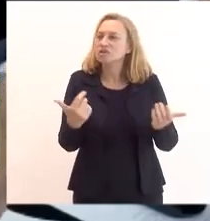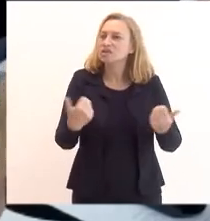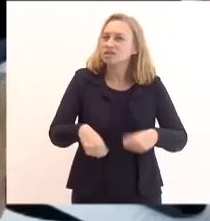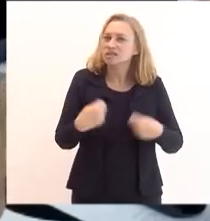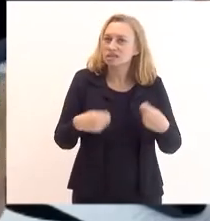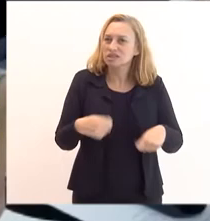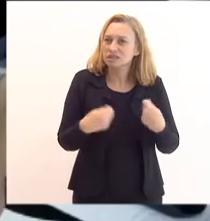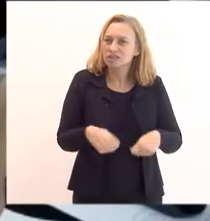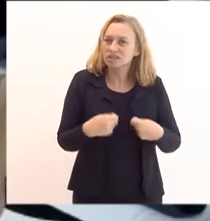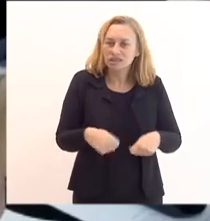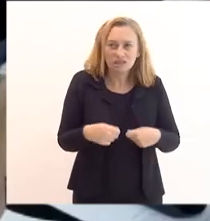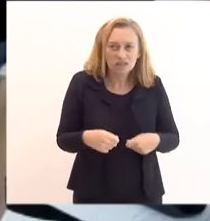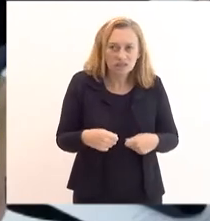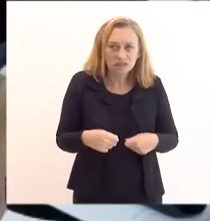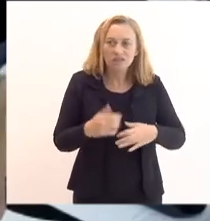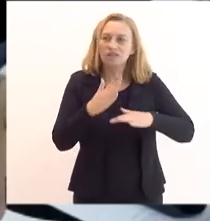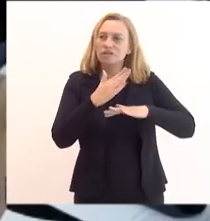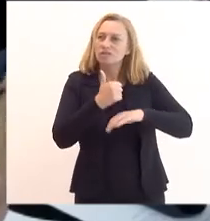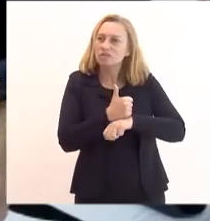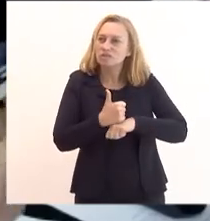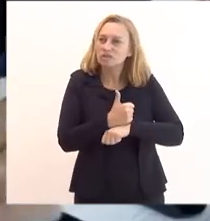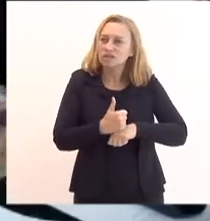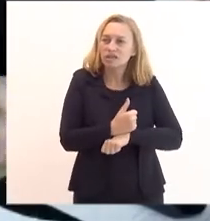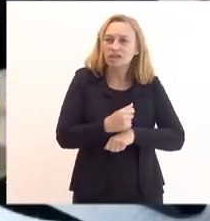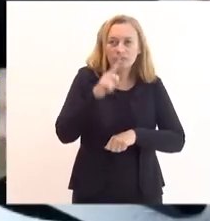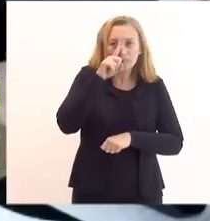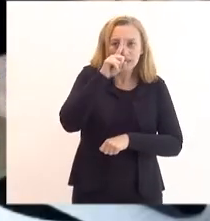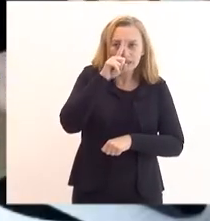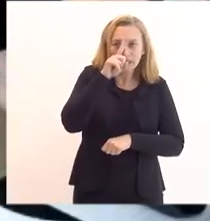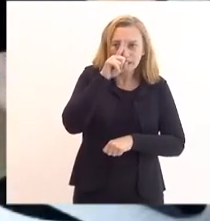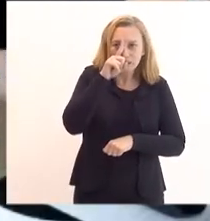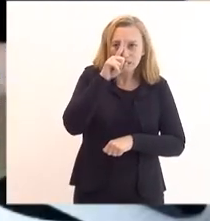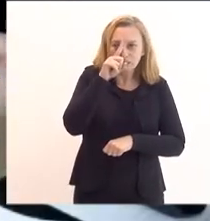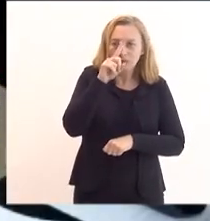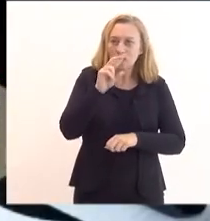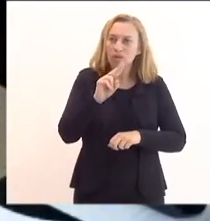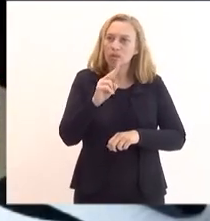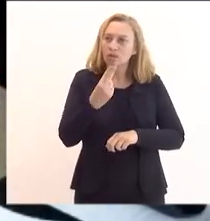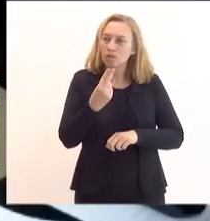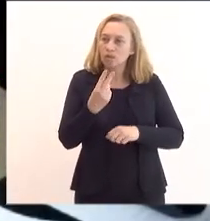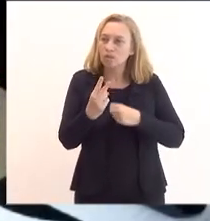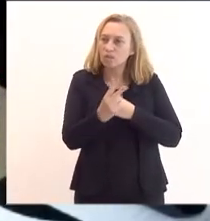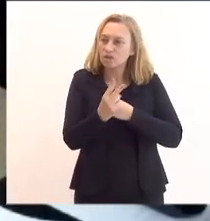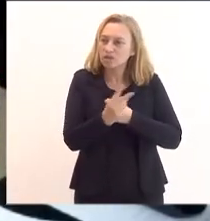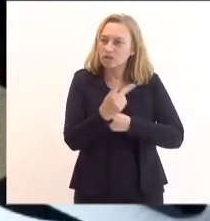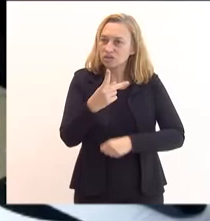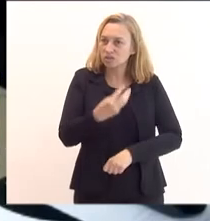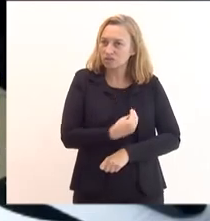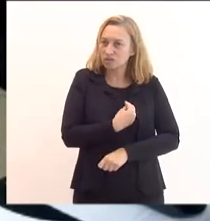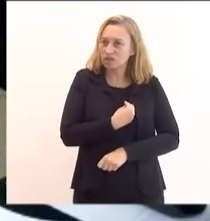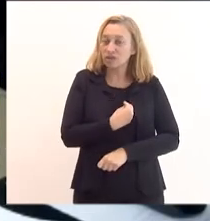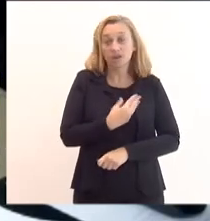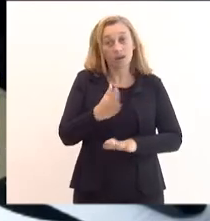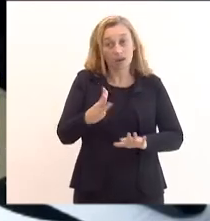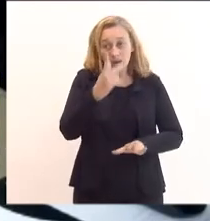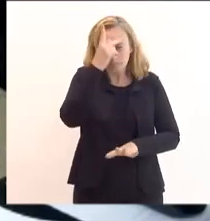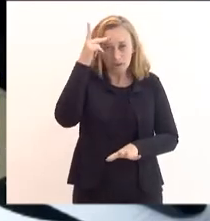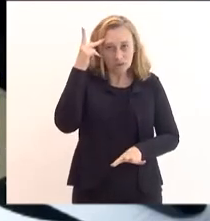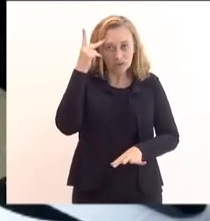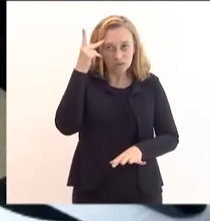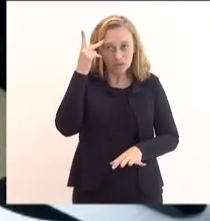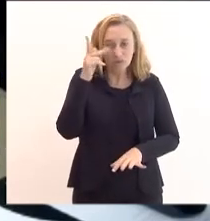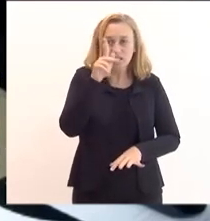necessidade por exercício de atividade profissional de risco ou de ameaça à sua integridade física. Bom, ele é atirador esportivo, né? Eu acho